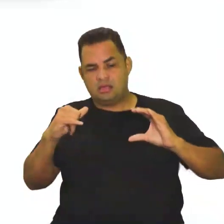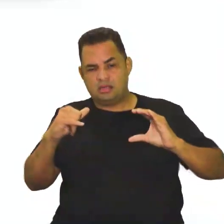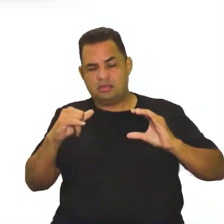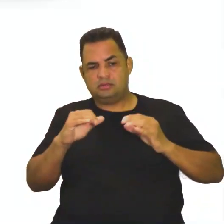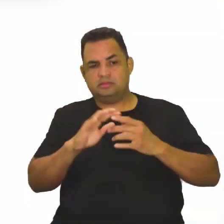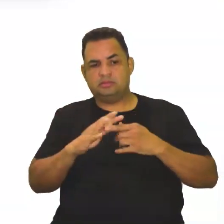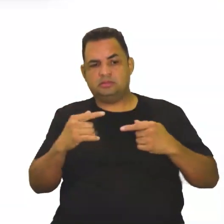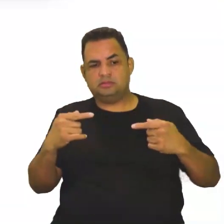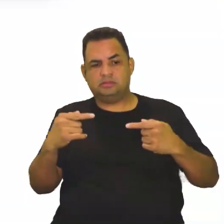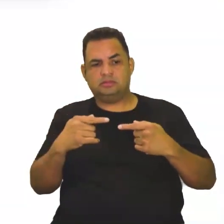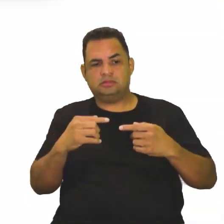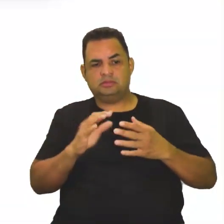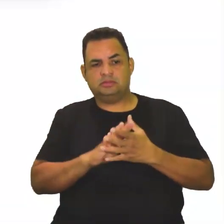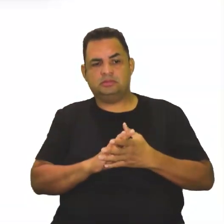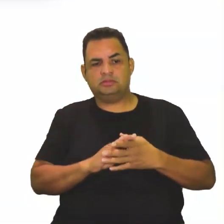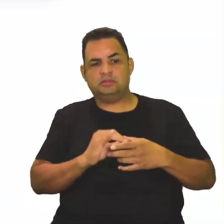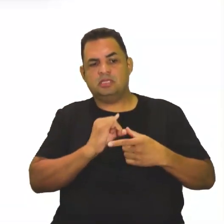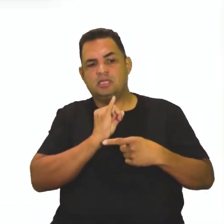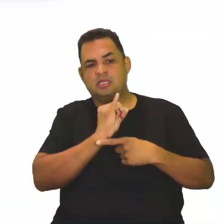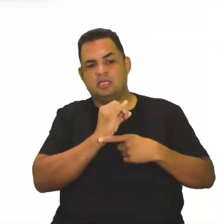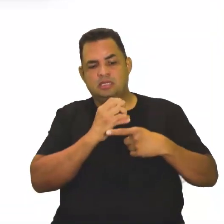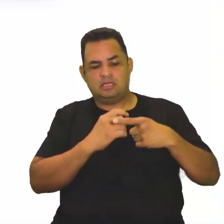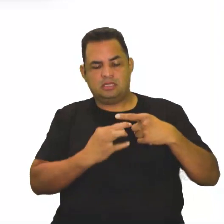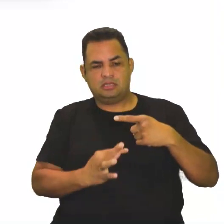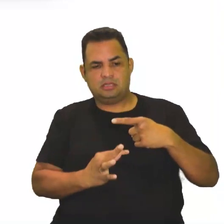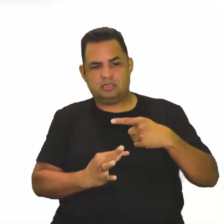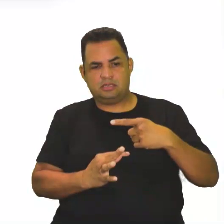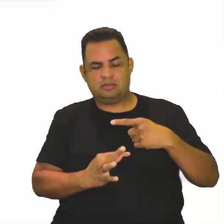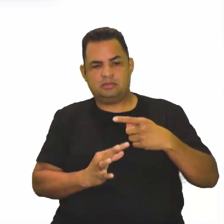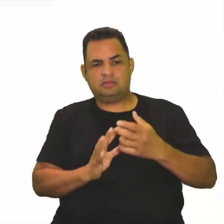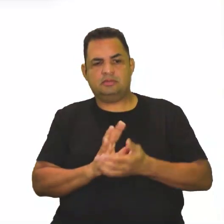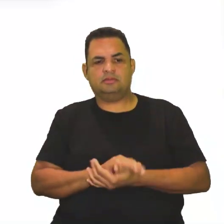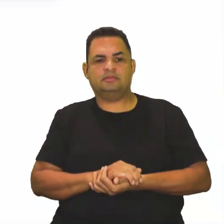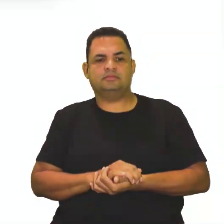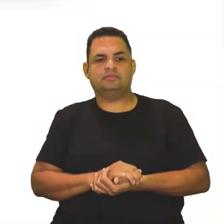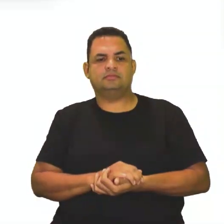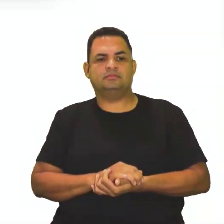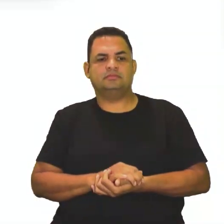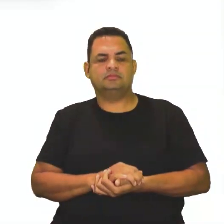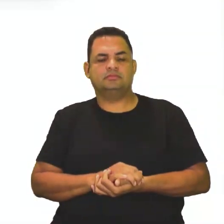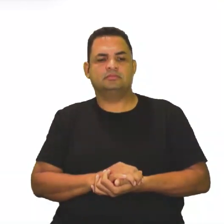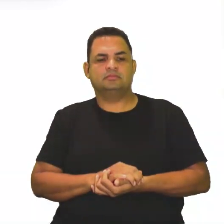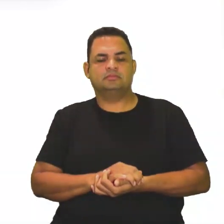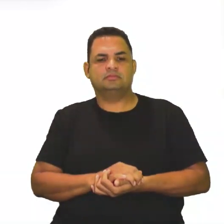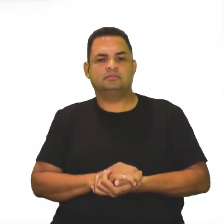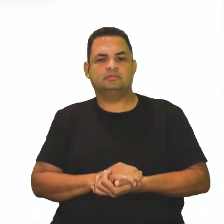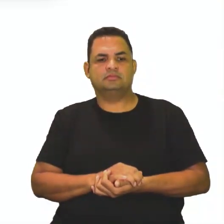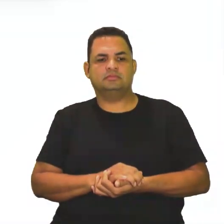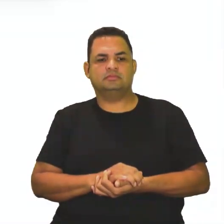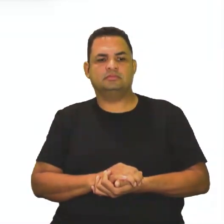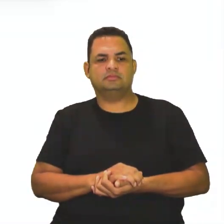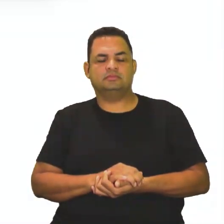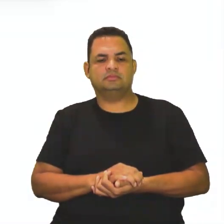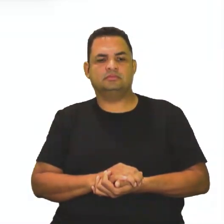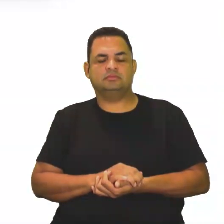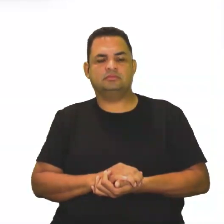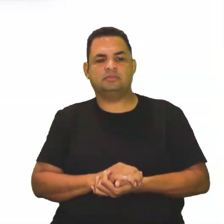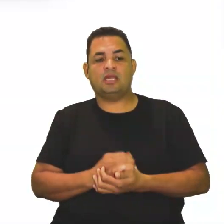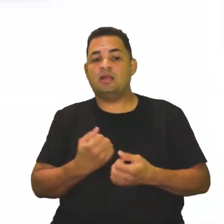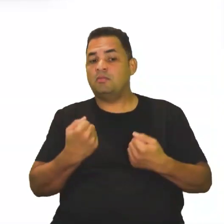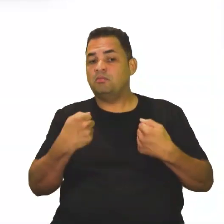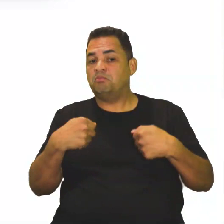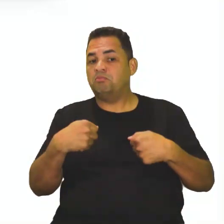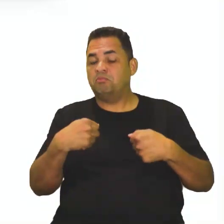ela está relacionada com a corrente e tempo. Então, agora sim está escrito mais bonitinho, né? E aqui nós podemos,